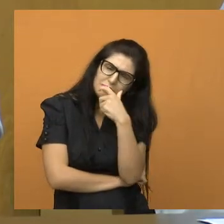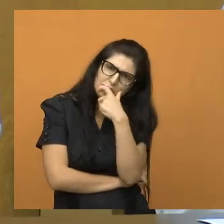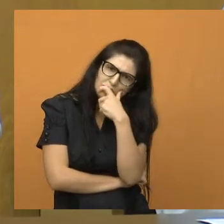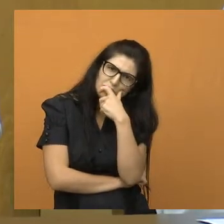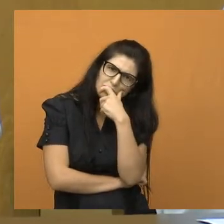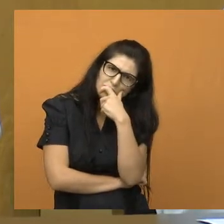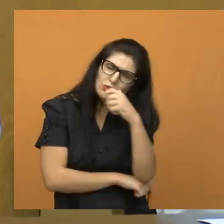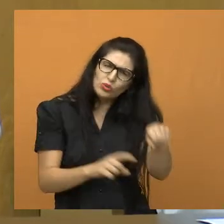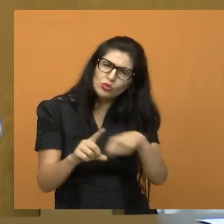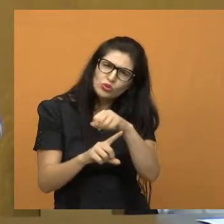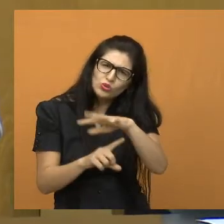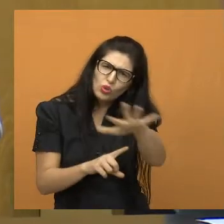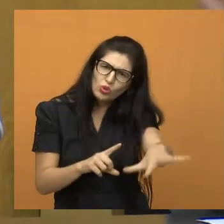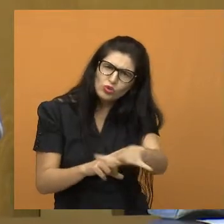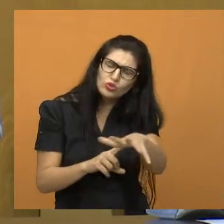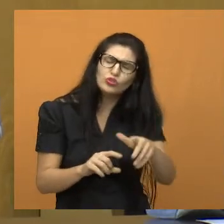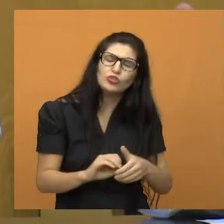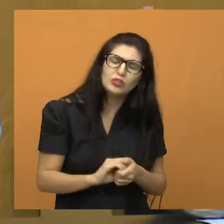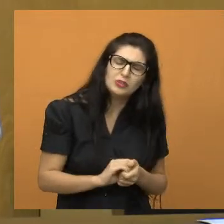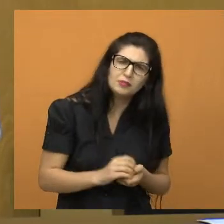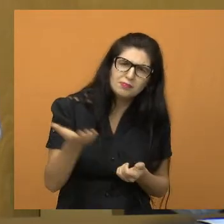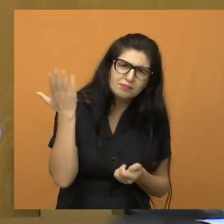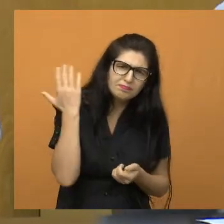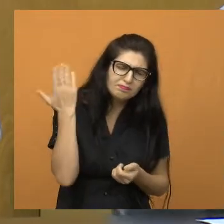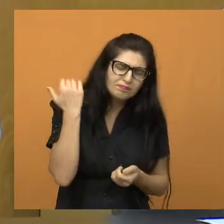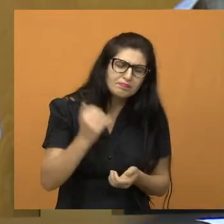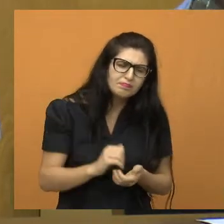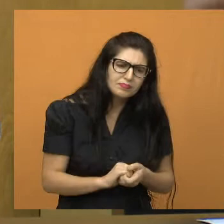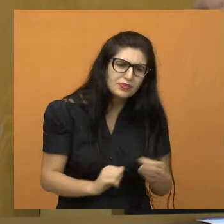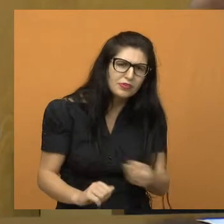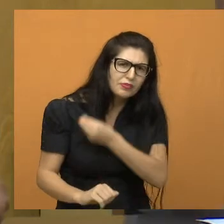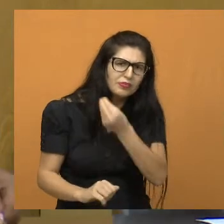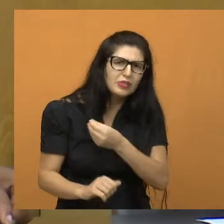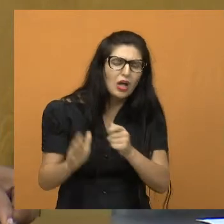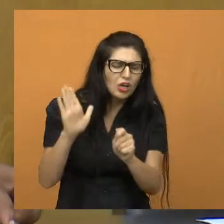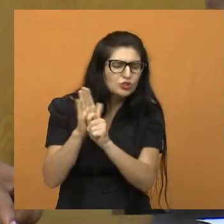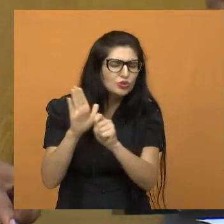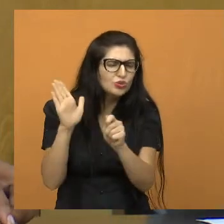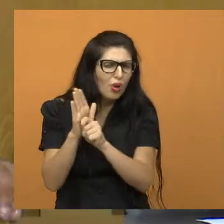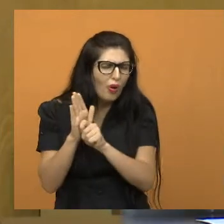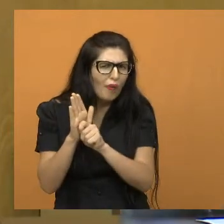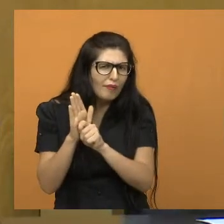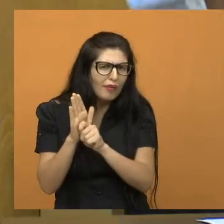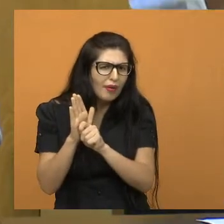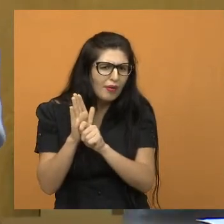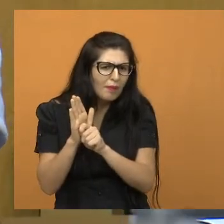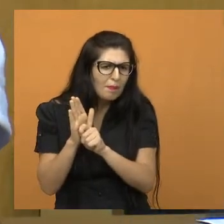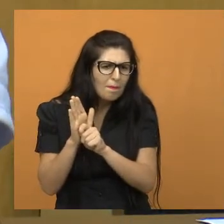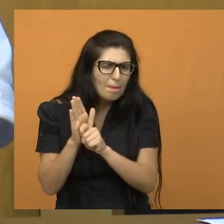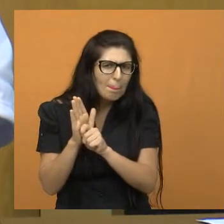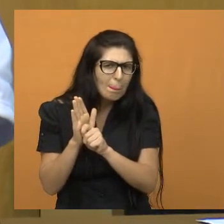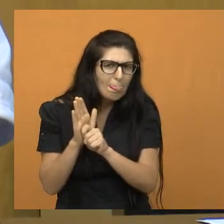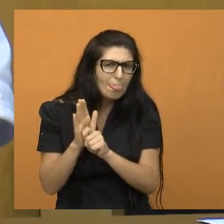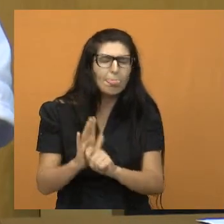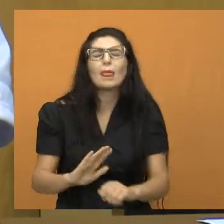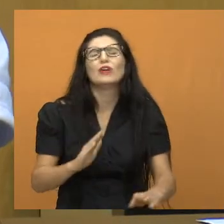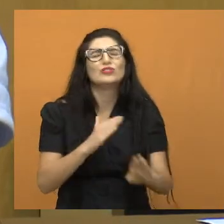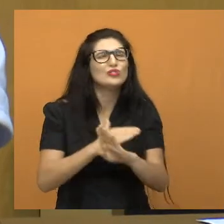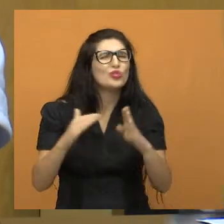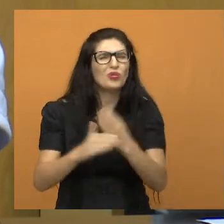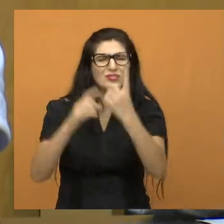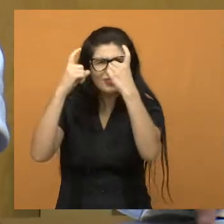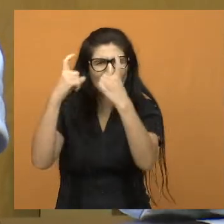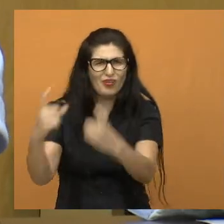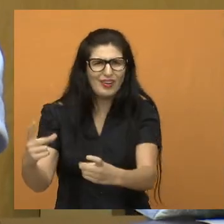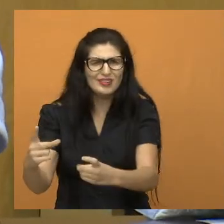antropológica, praticamente as drogas estão por trás, ou direto ou indiretamente, de todas as violências que